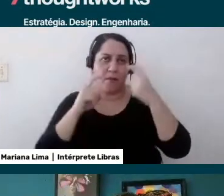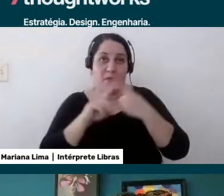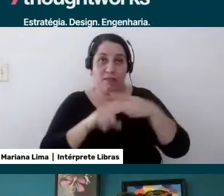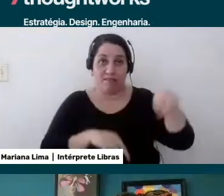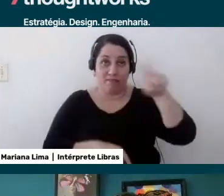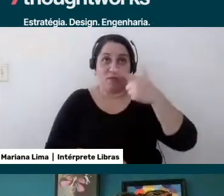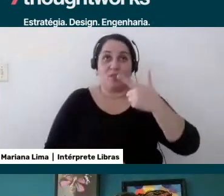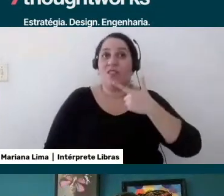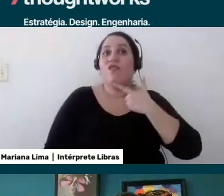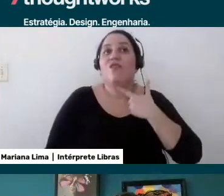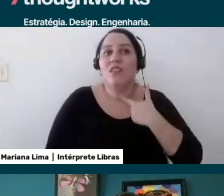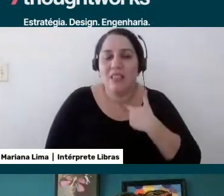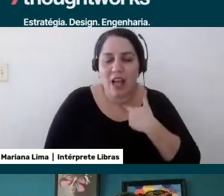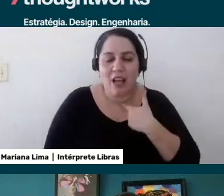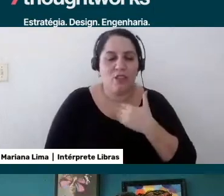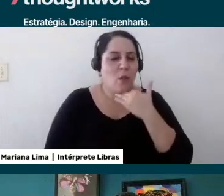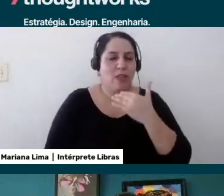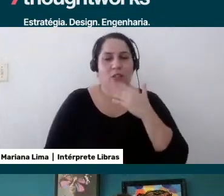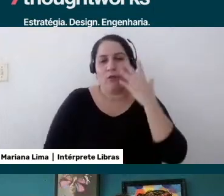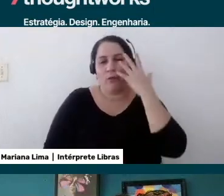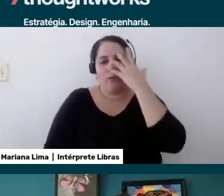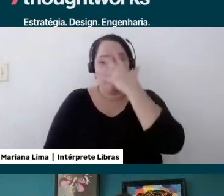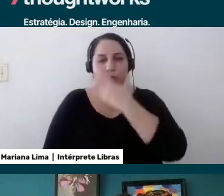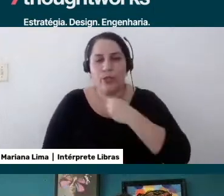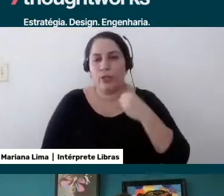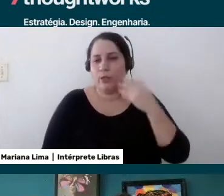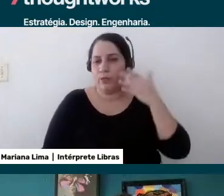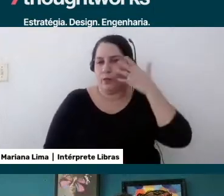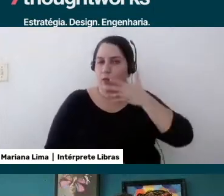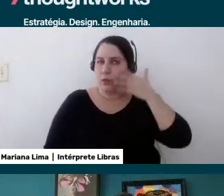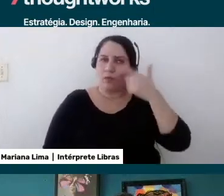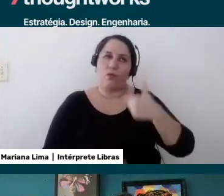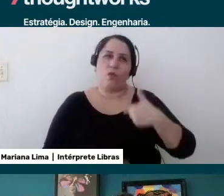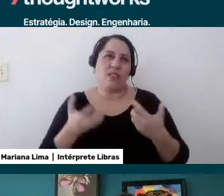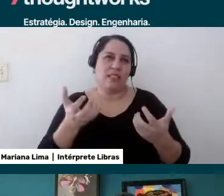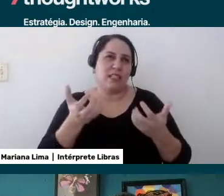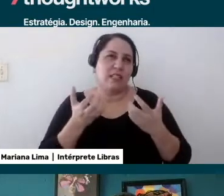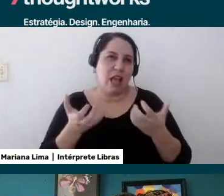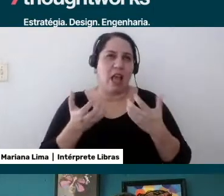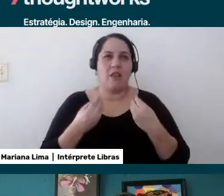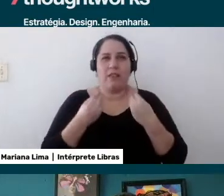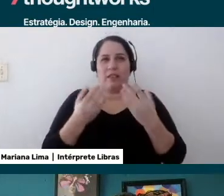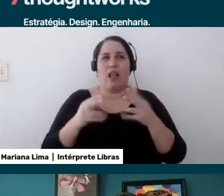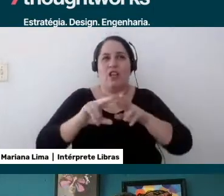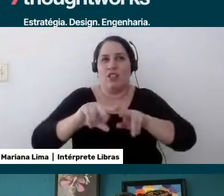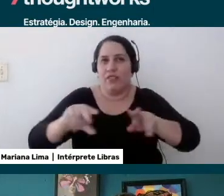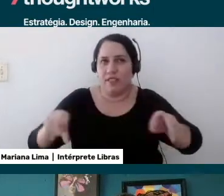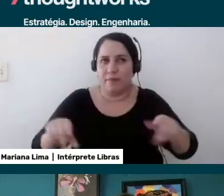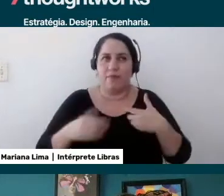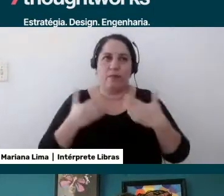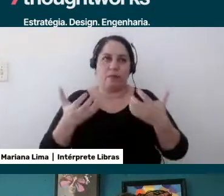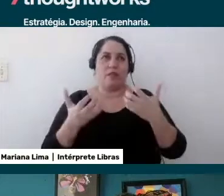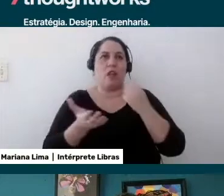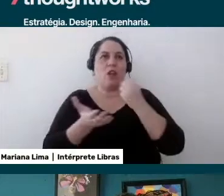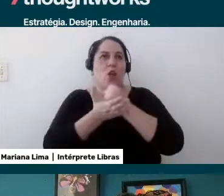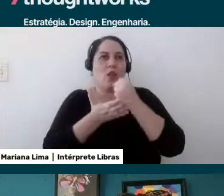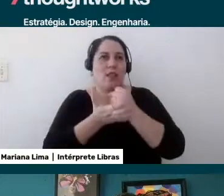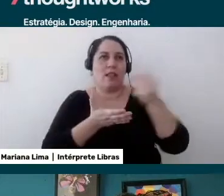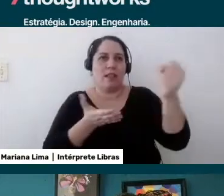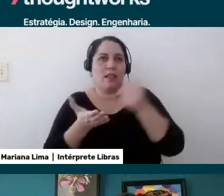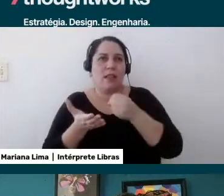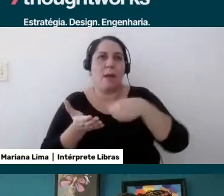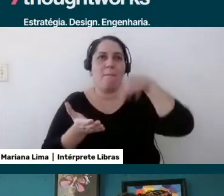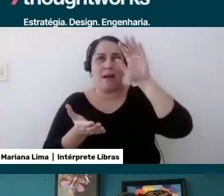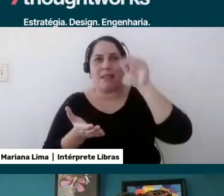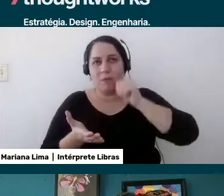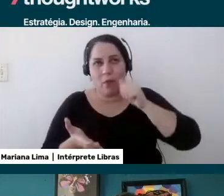intencionalidade, pode até ser tudo muito bonito, né, o discurso, poxa, a gente quer trazer mais diversidade, a gente quer contratar mais mulheres, temos espaço